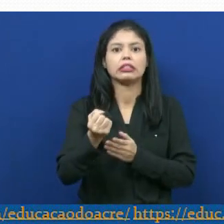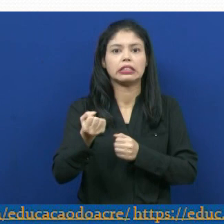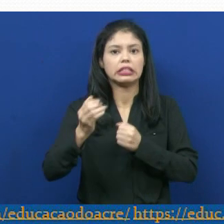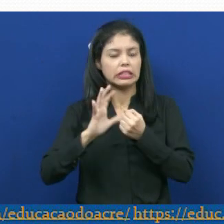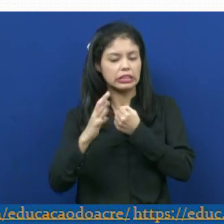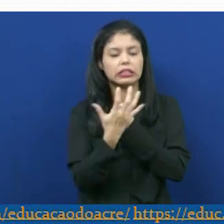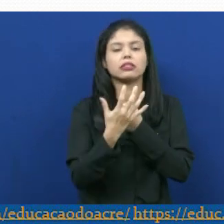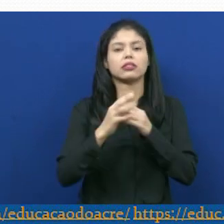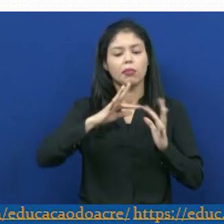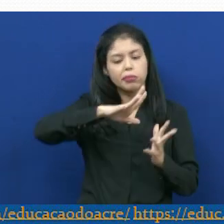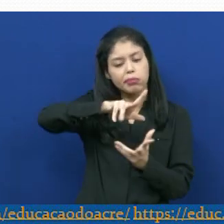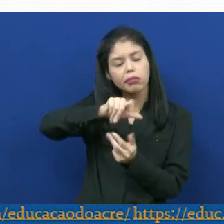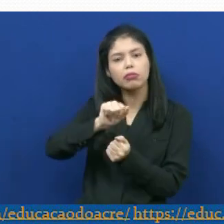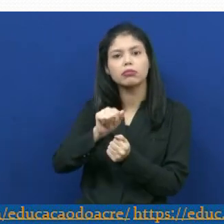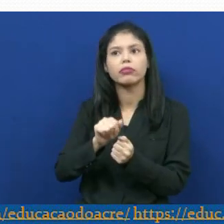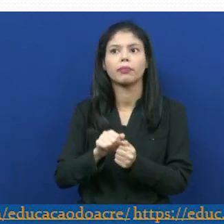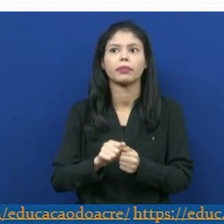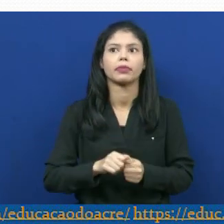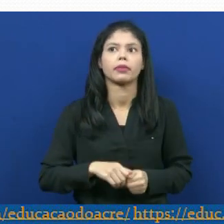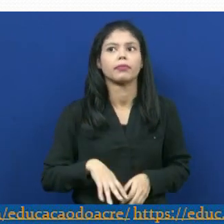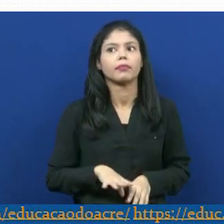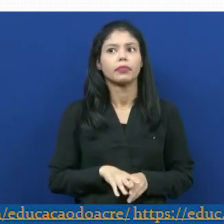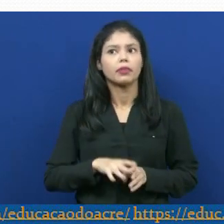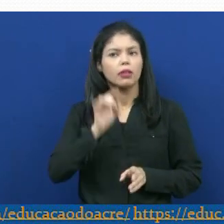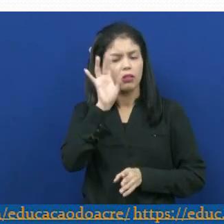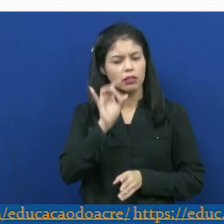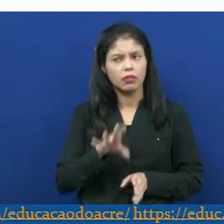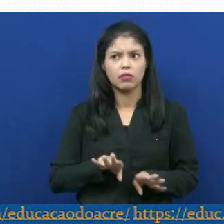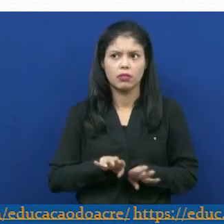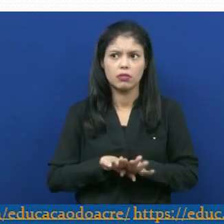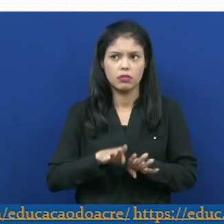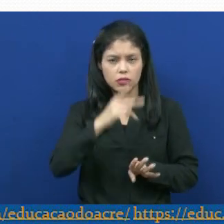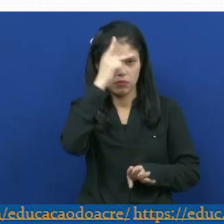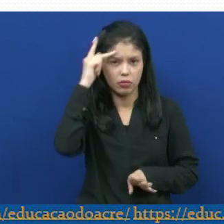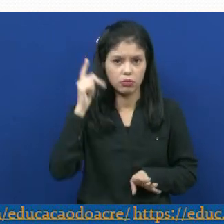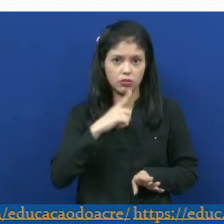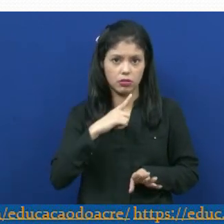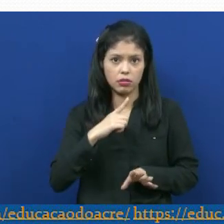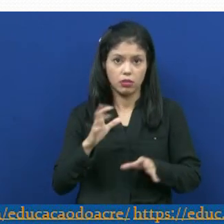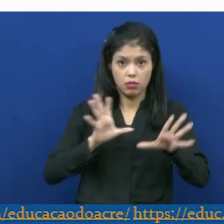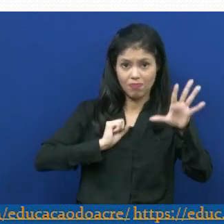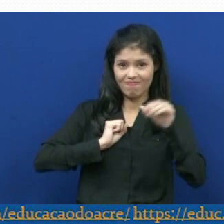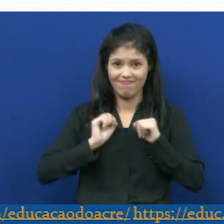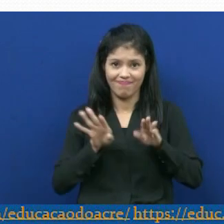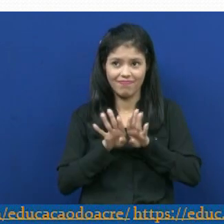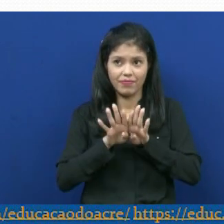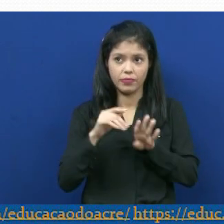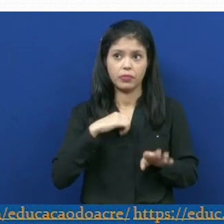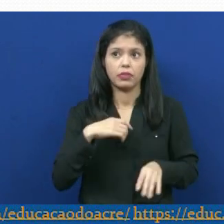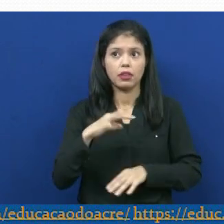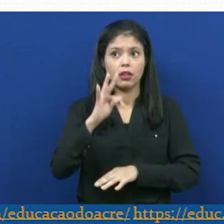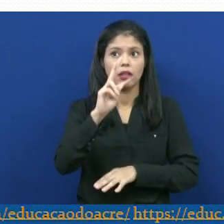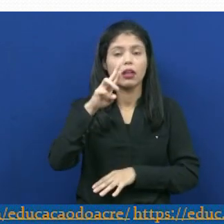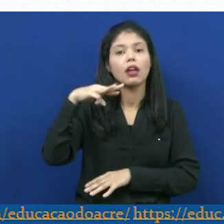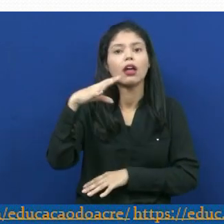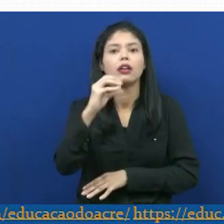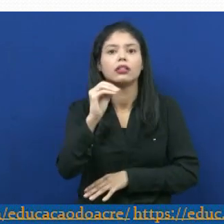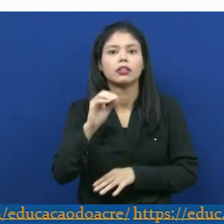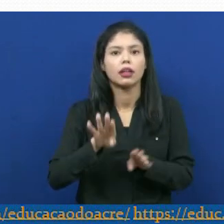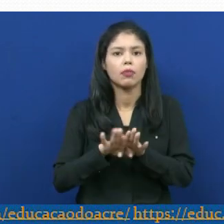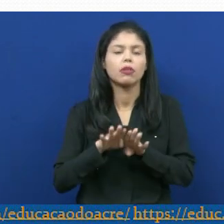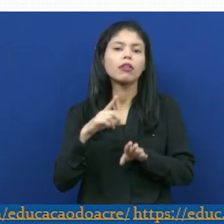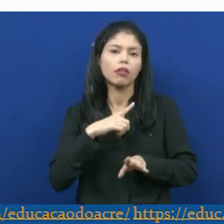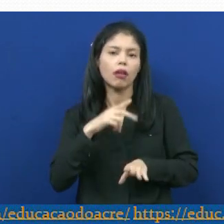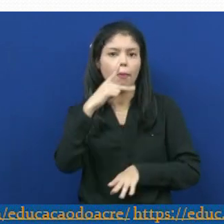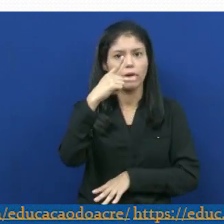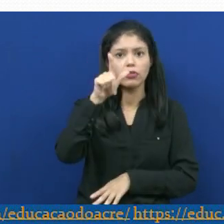do mundo. Supor que, a cada dia, essas pessoas foram contaminadas segundo os termos de uma progressão